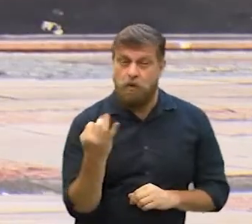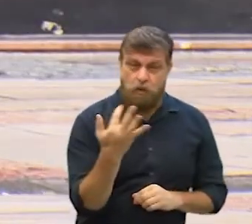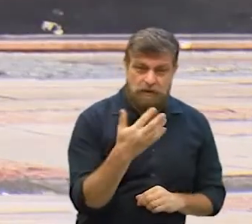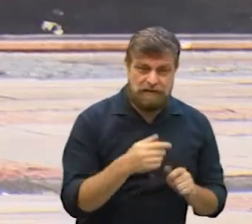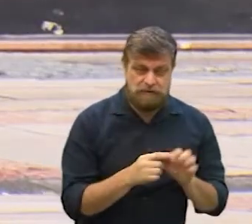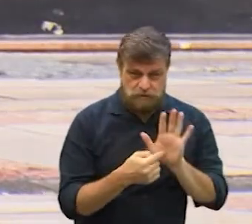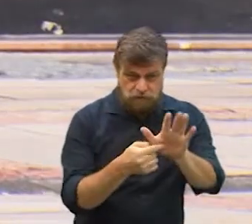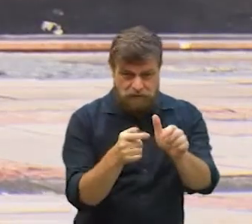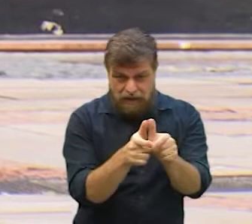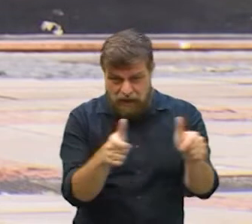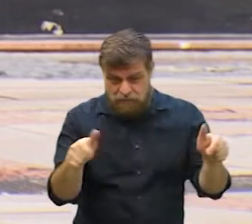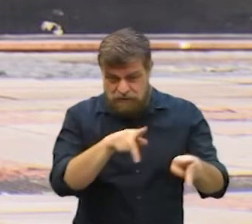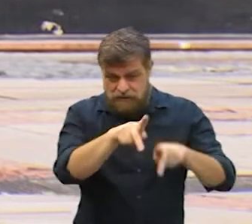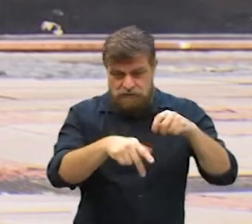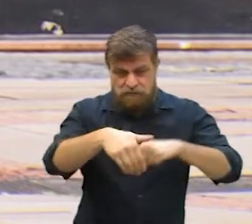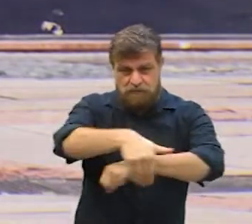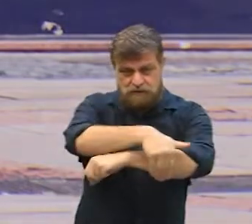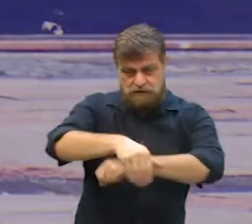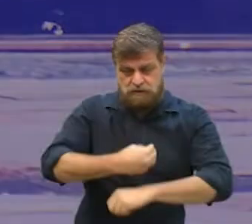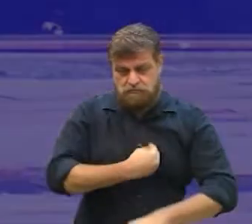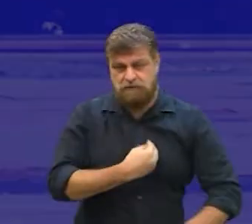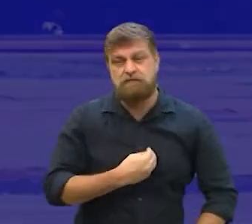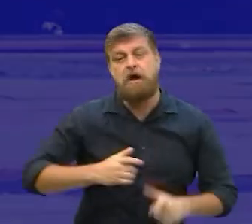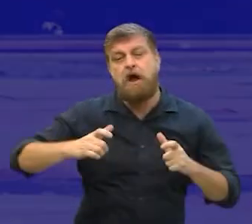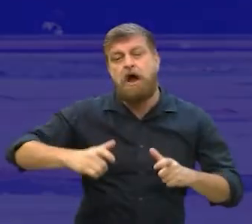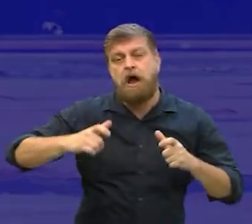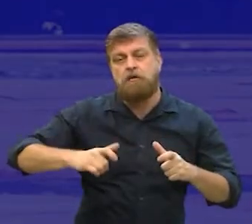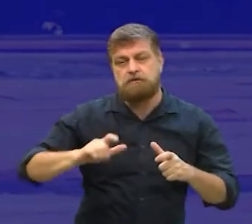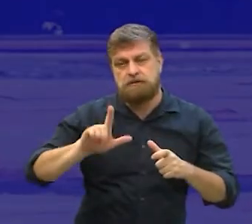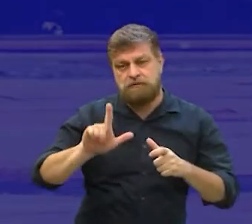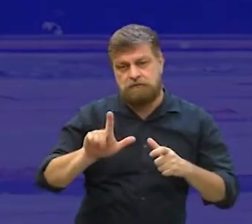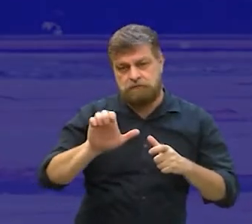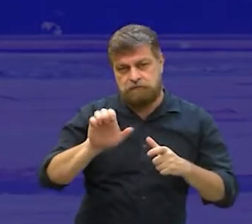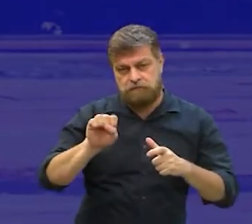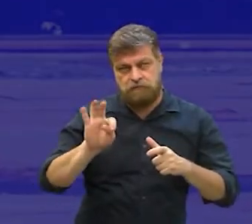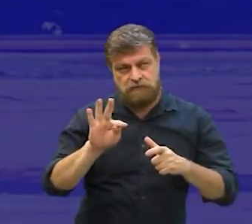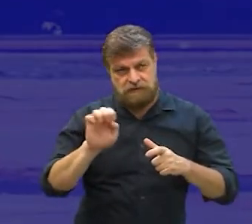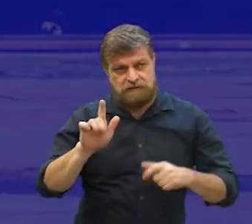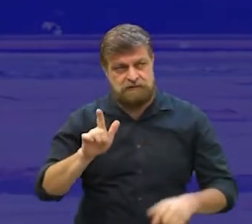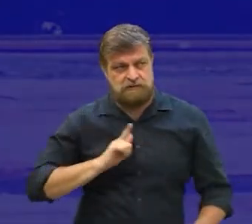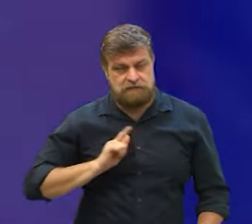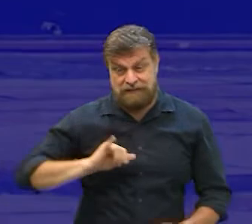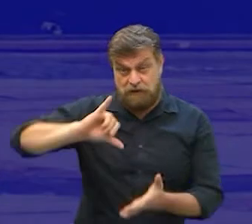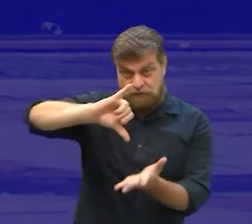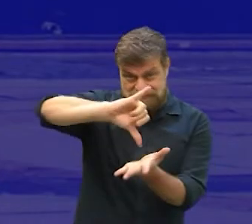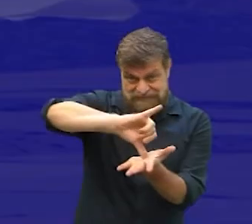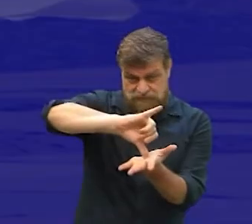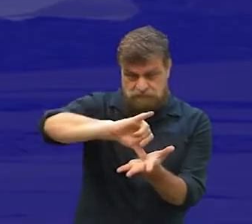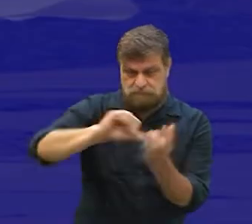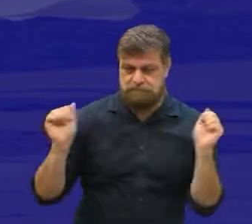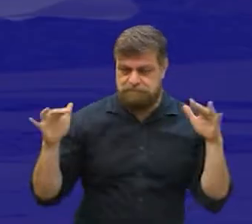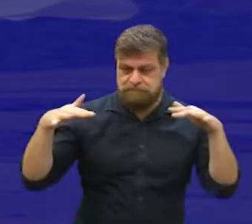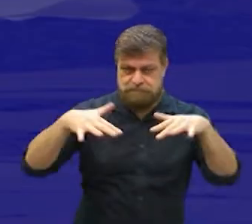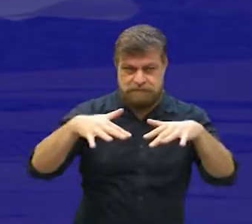que a maioria da população em situação de rua está situada na região leste de Campinas, que abrange o centro, com